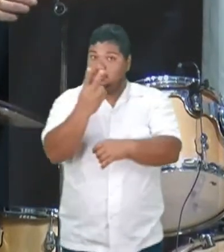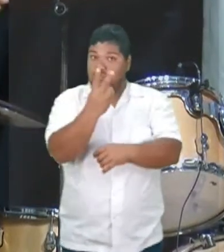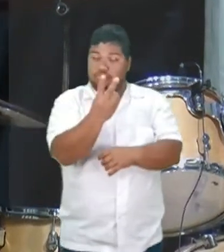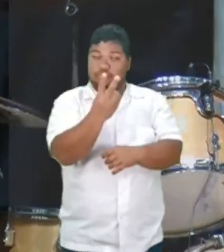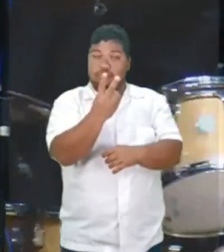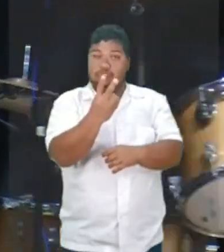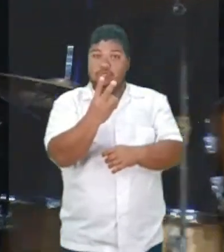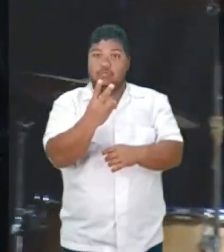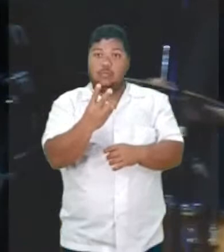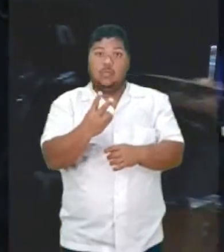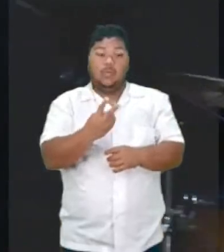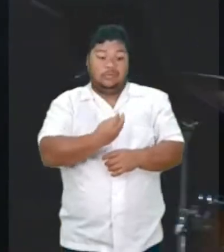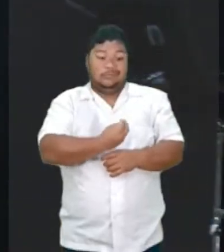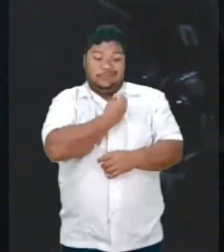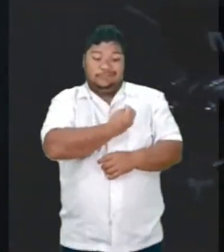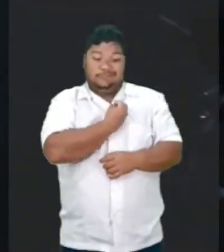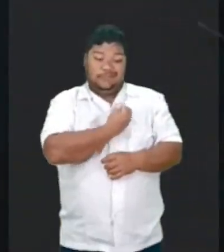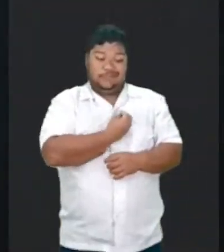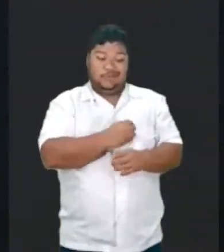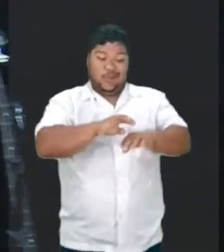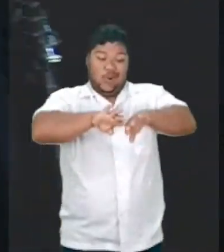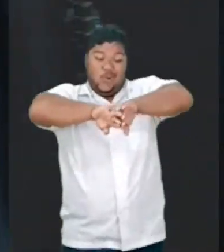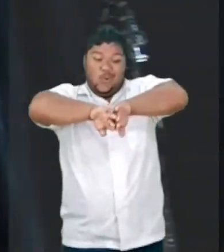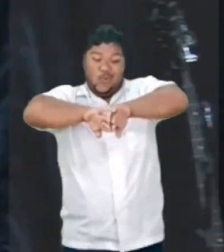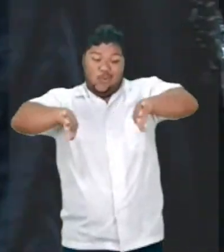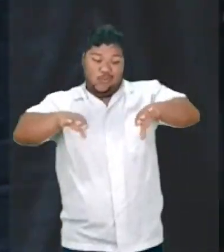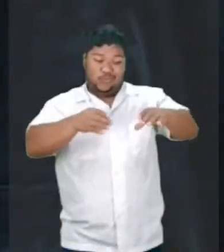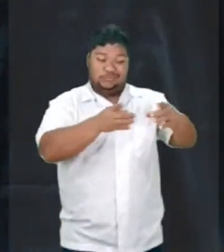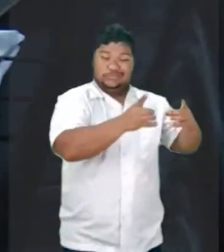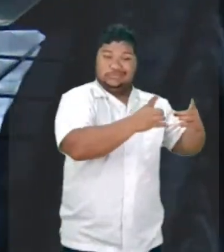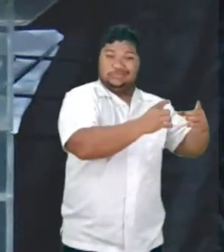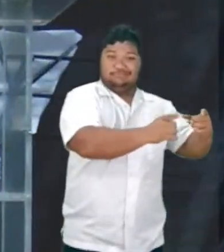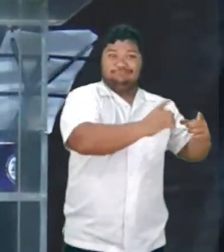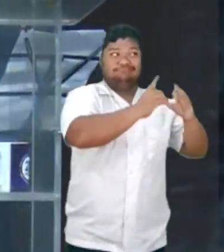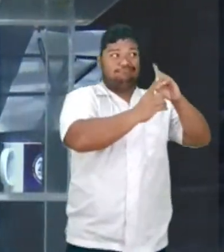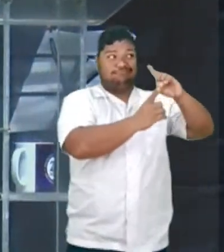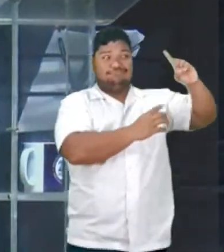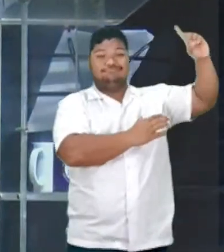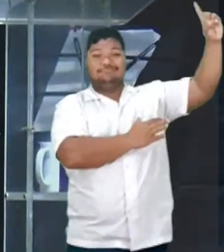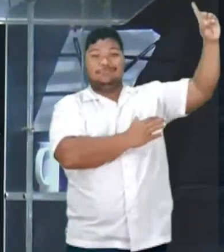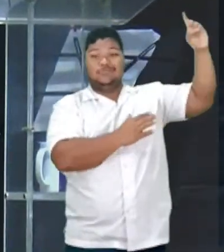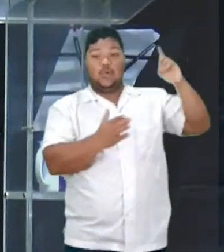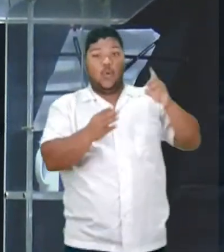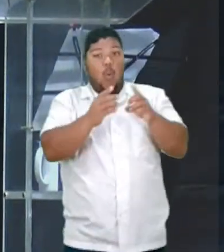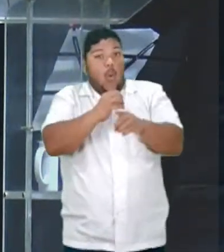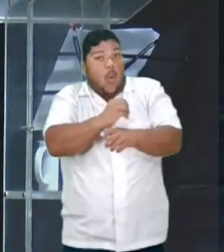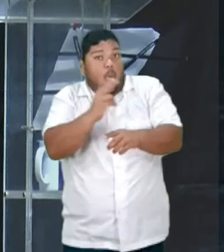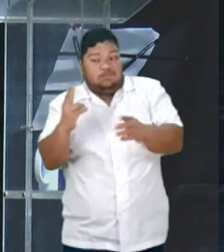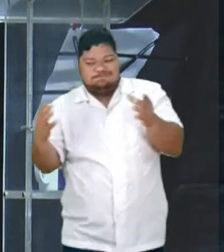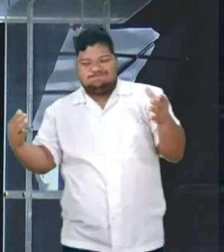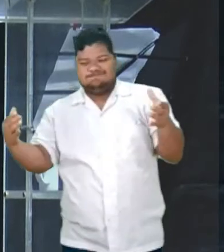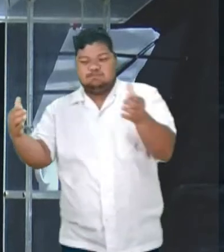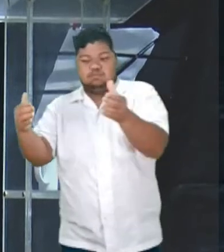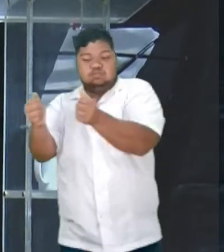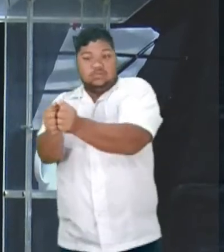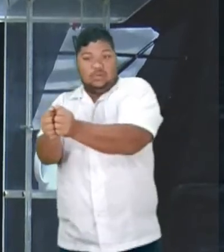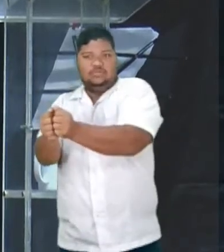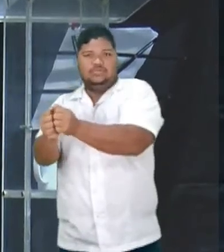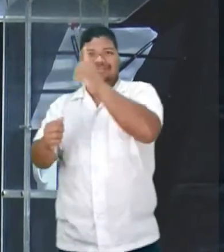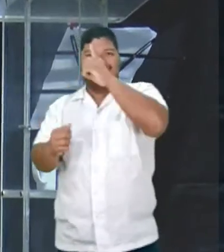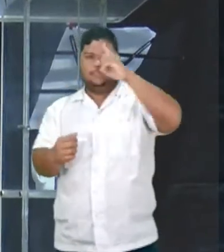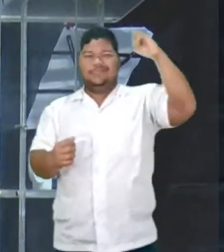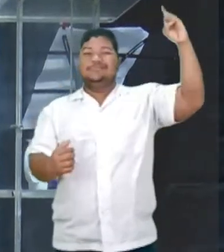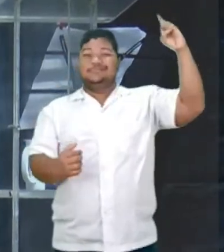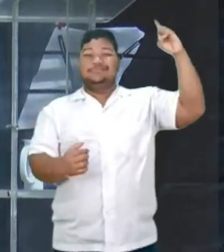Mas no momento da fecundação, entenda, a vida começa na fecundação. Não